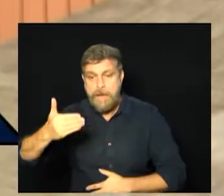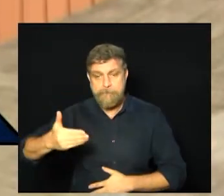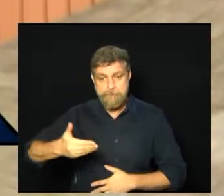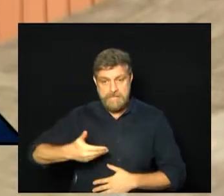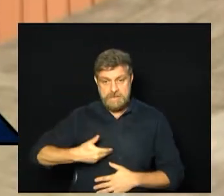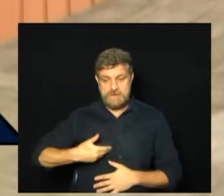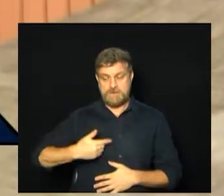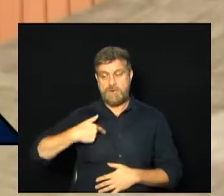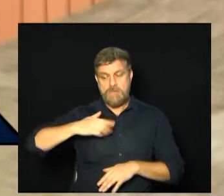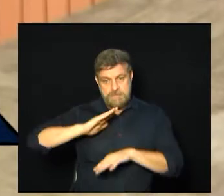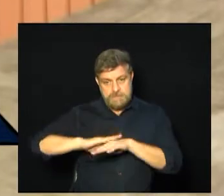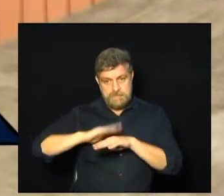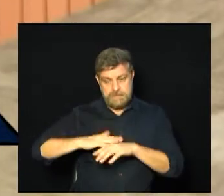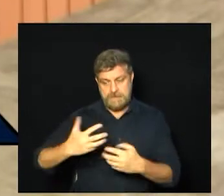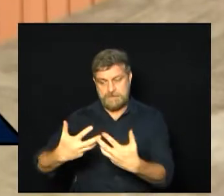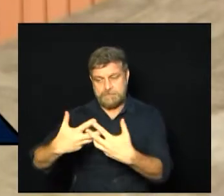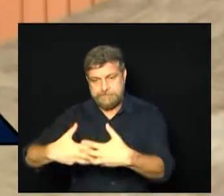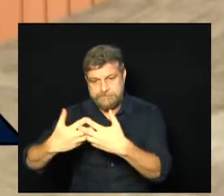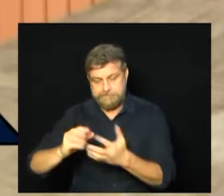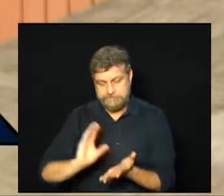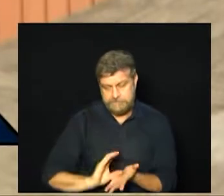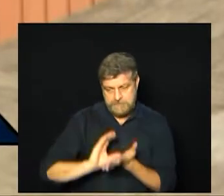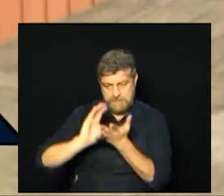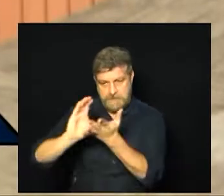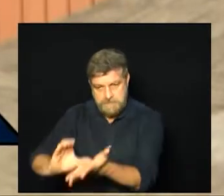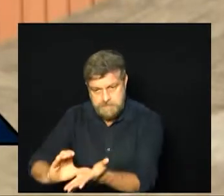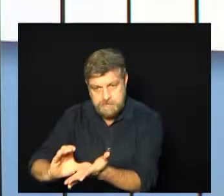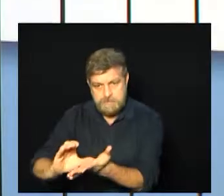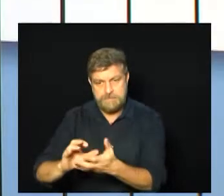seja efetivamente executada.